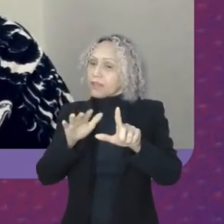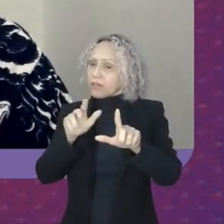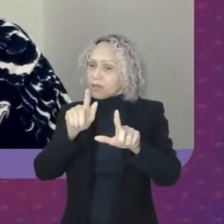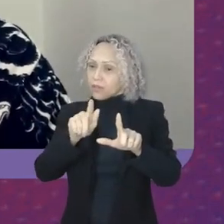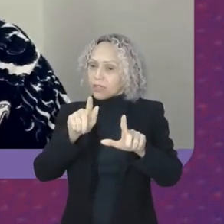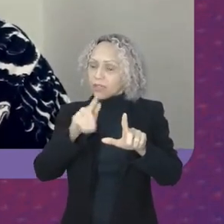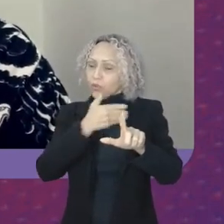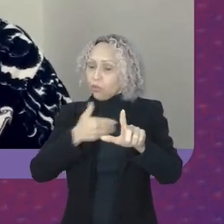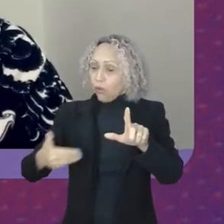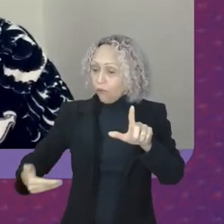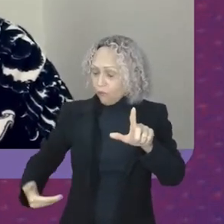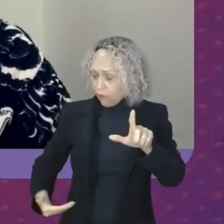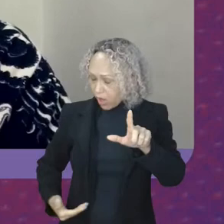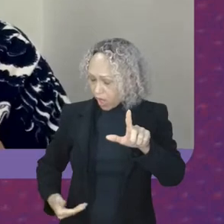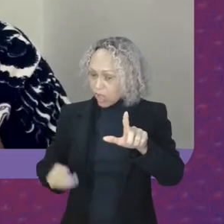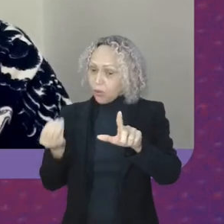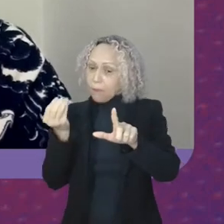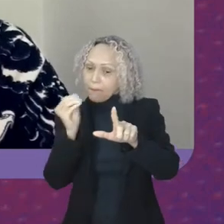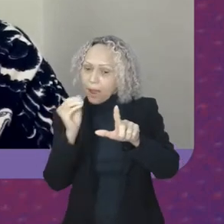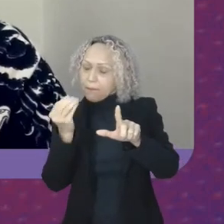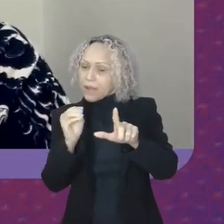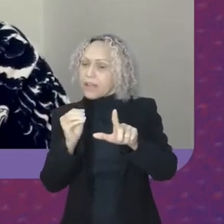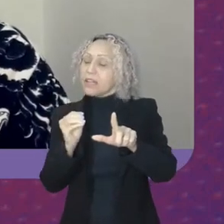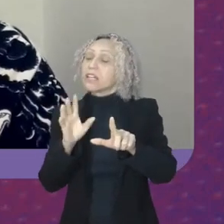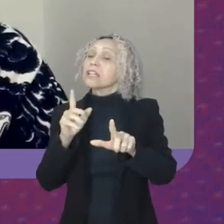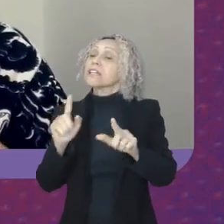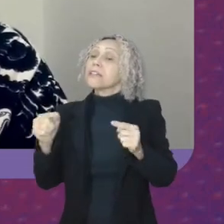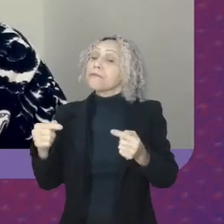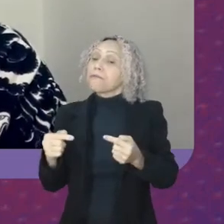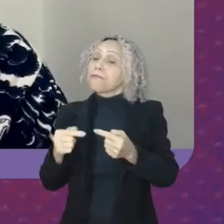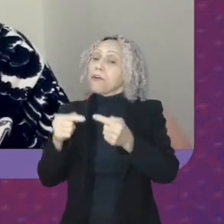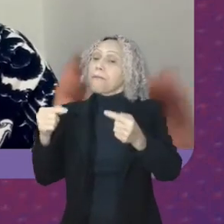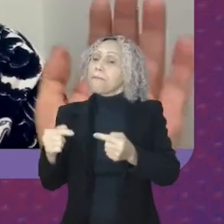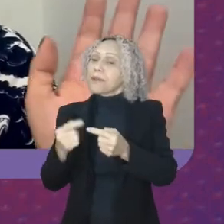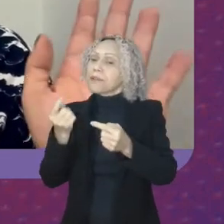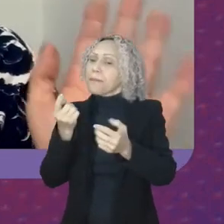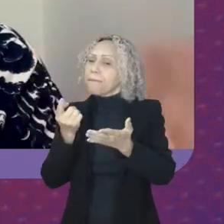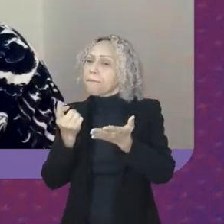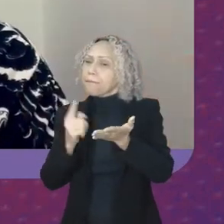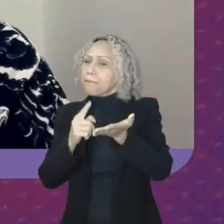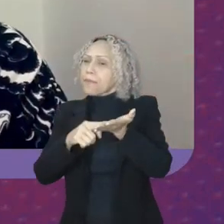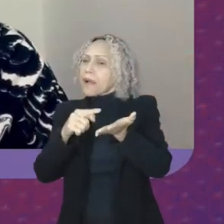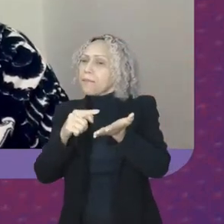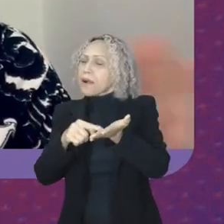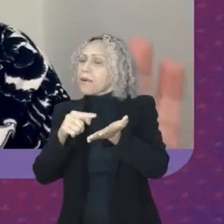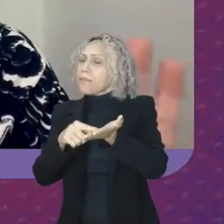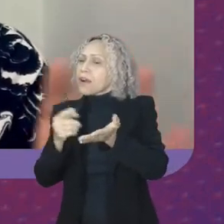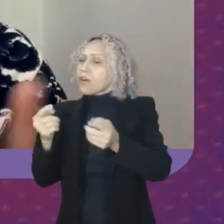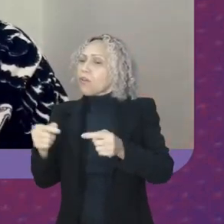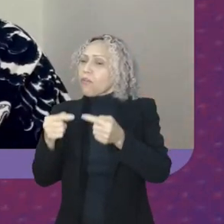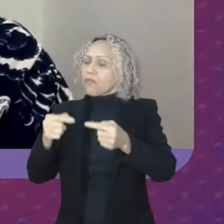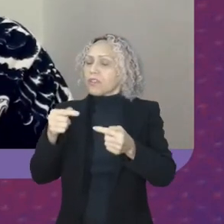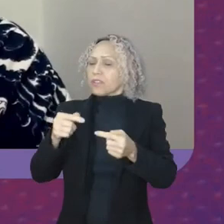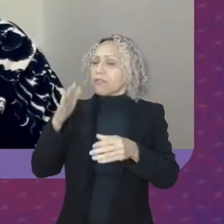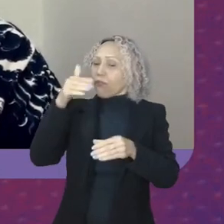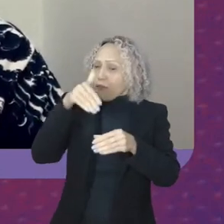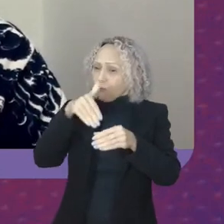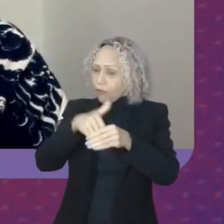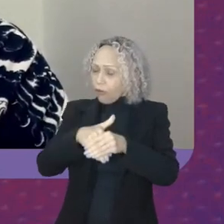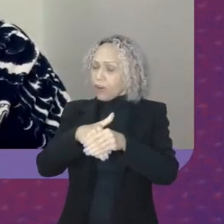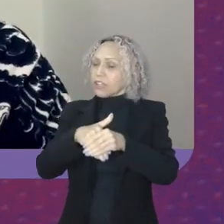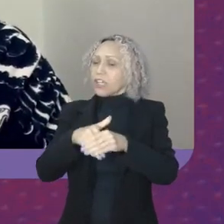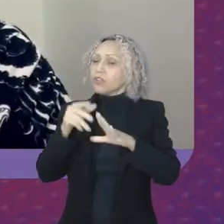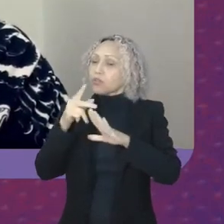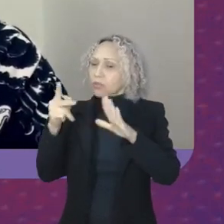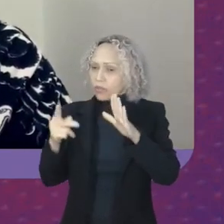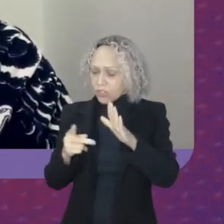consigam acompanhar, participar presencialmente das diversas plenárias que ainda teremos durante